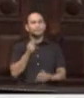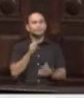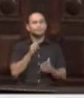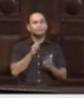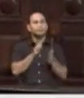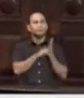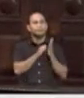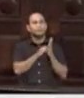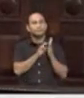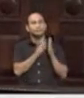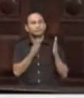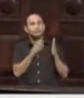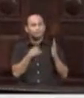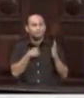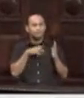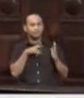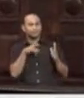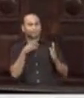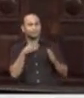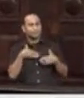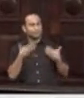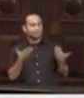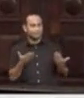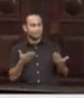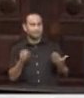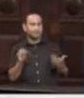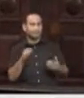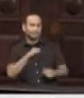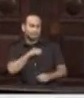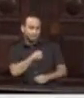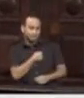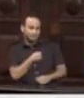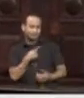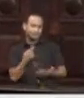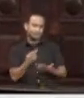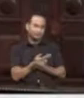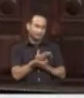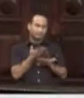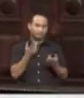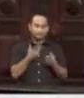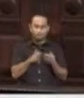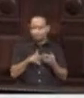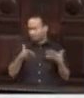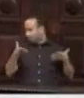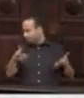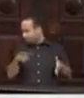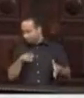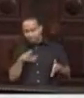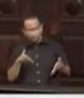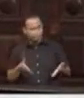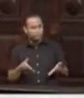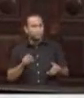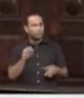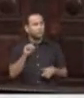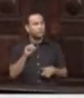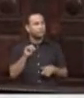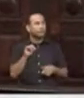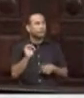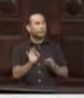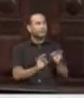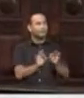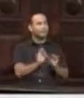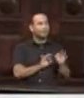a questão dos incentivos fiscais, infelizmente, está inserida nesse bojo. O que esse projeto traz? Ele